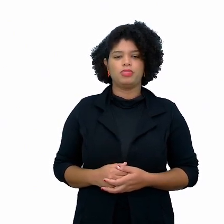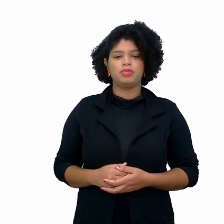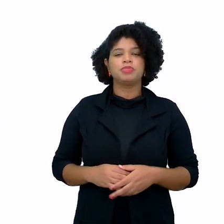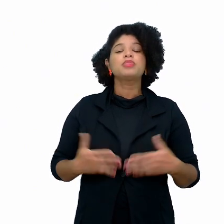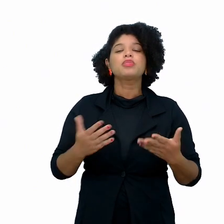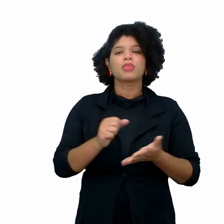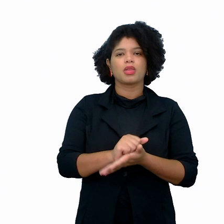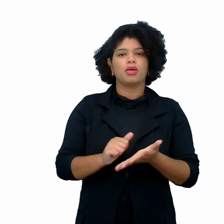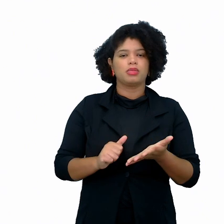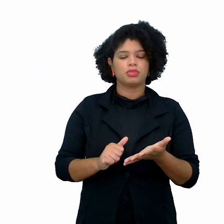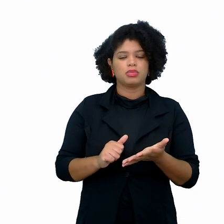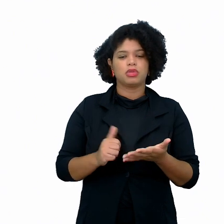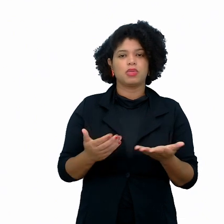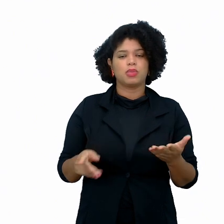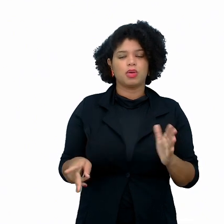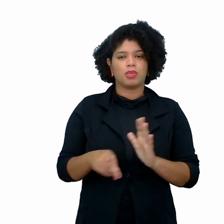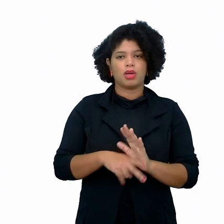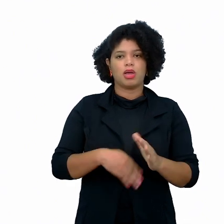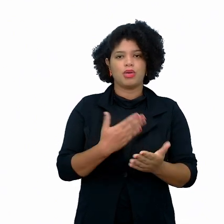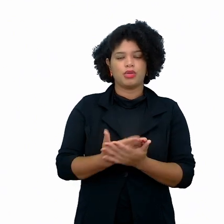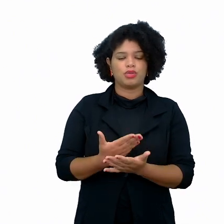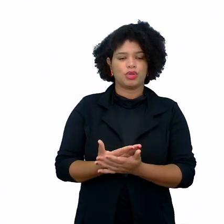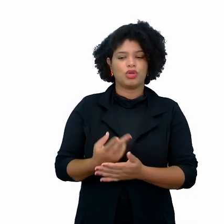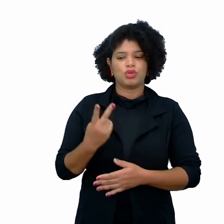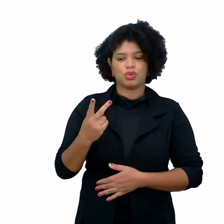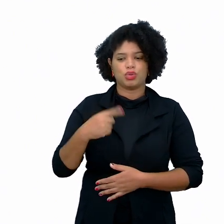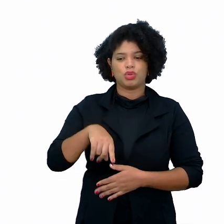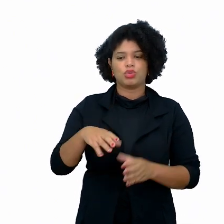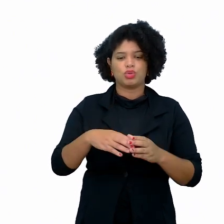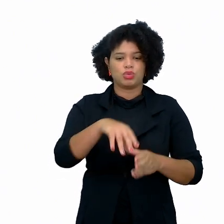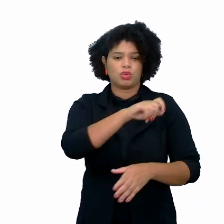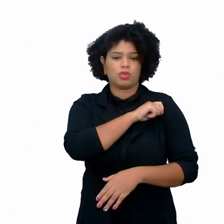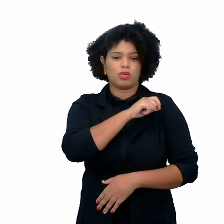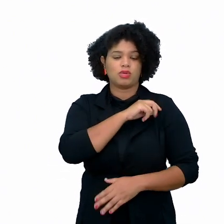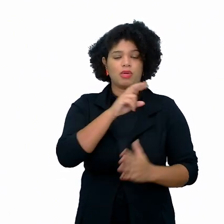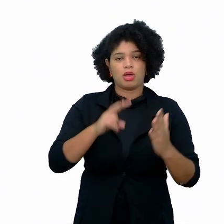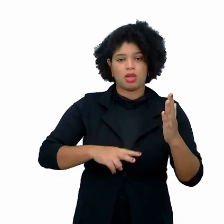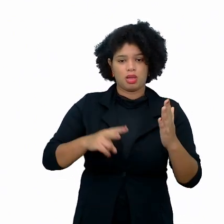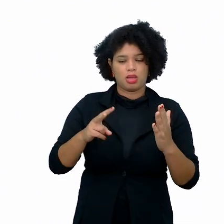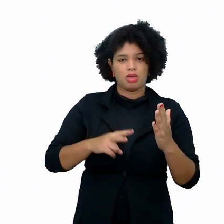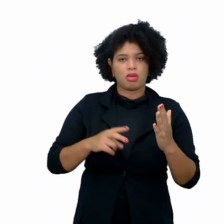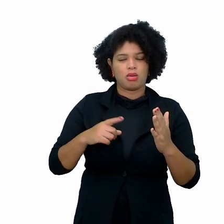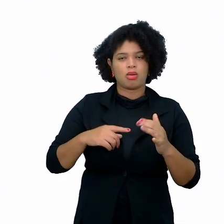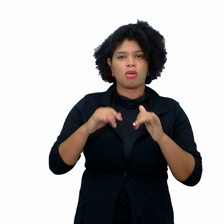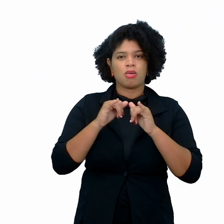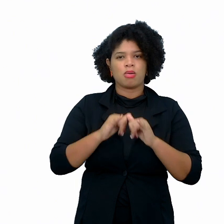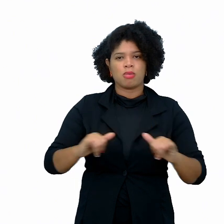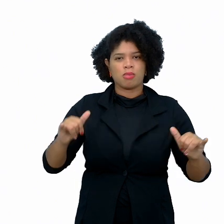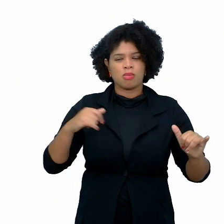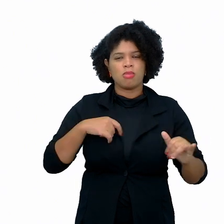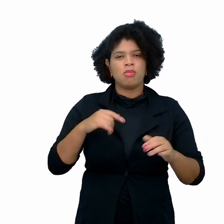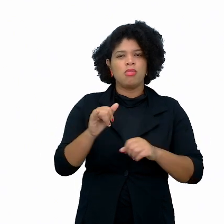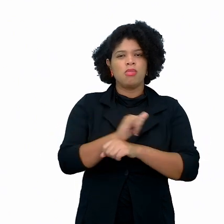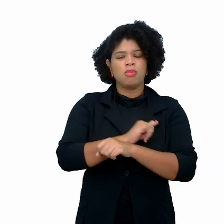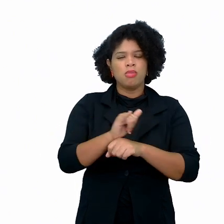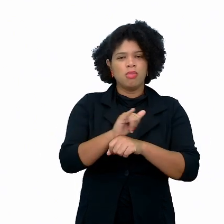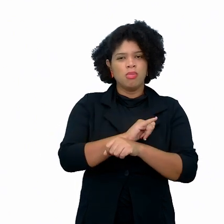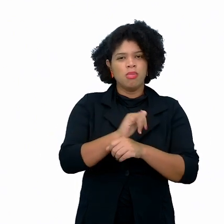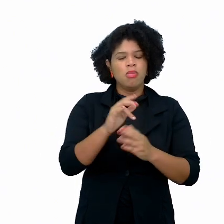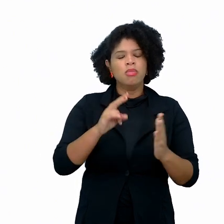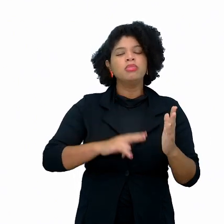Na aula 2, os estudantes lerão uma notícia e empregarão estratégias leitoras